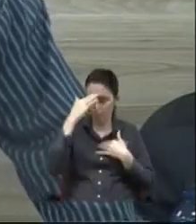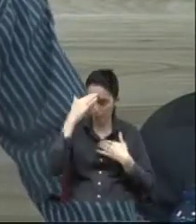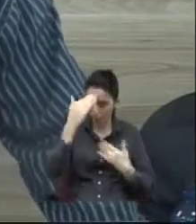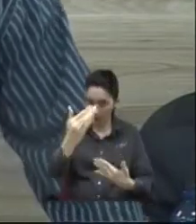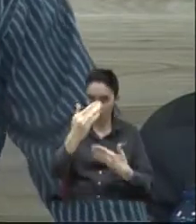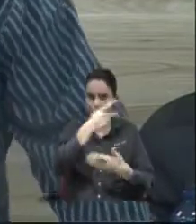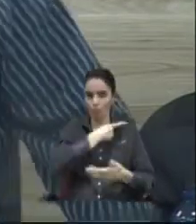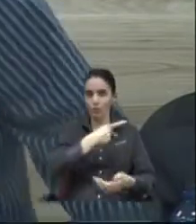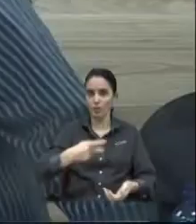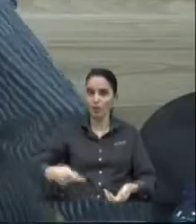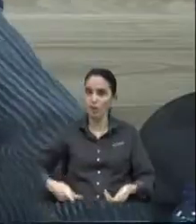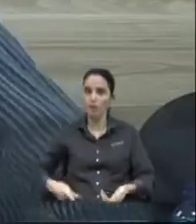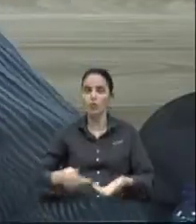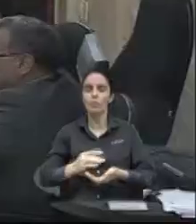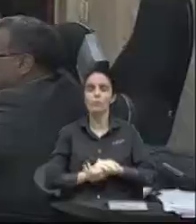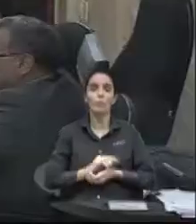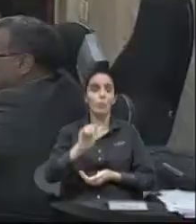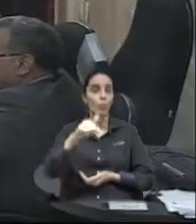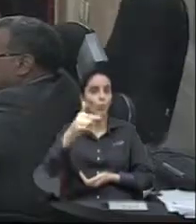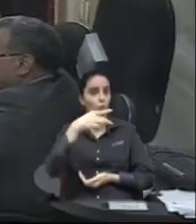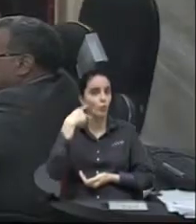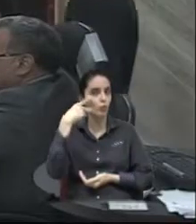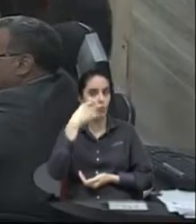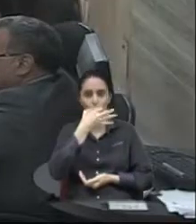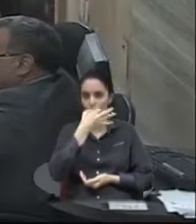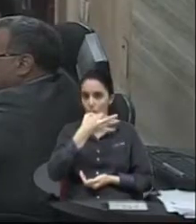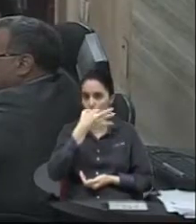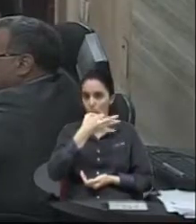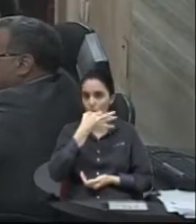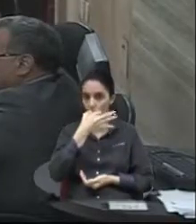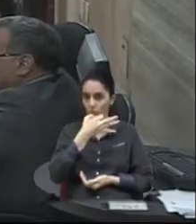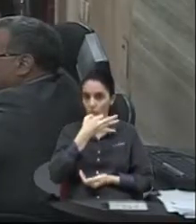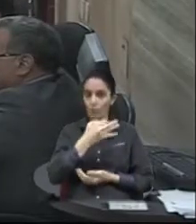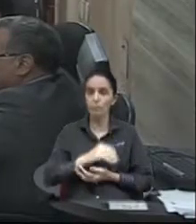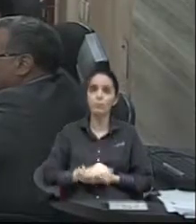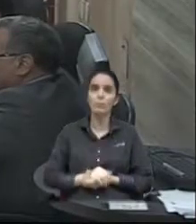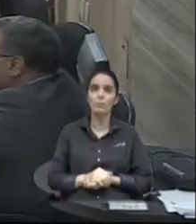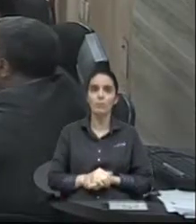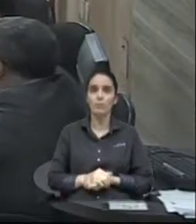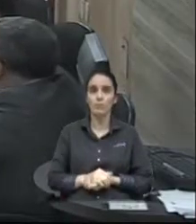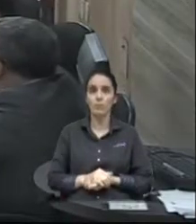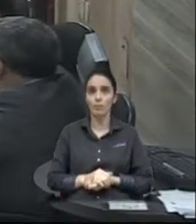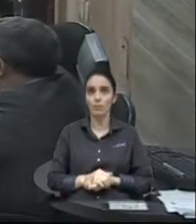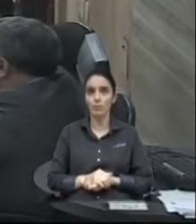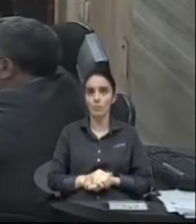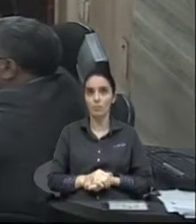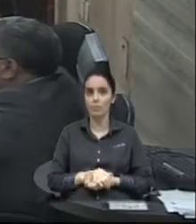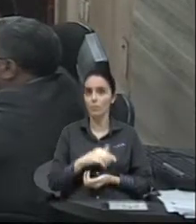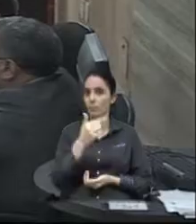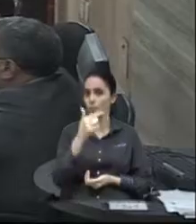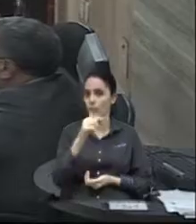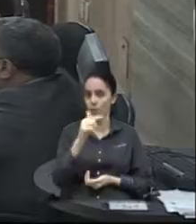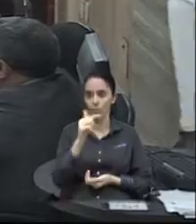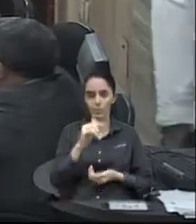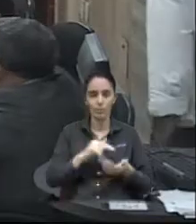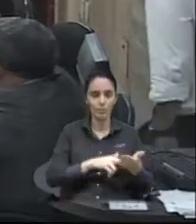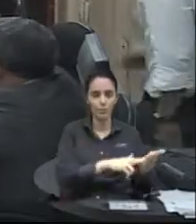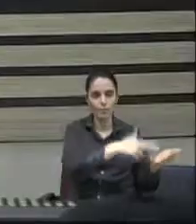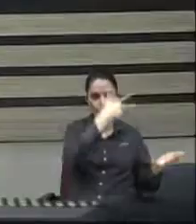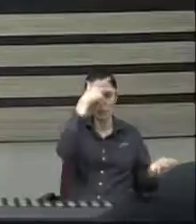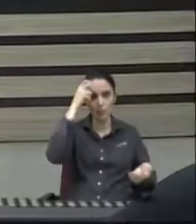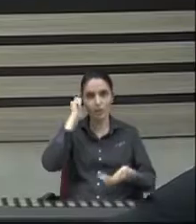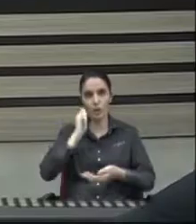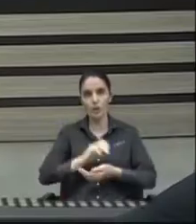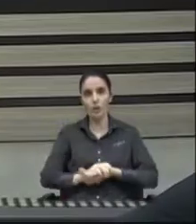presidente alguém deseja discutir mais esse requerimento não havendo ao executivo